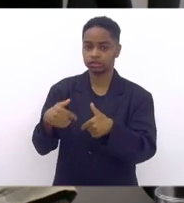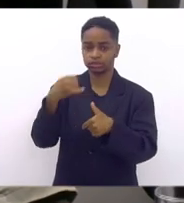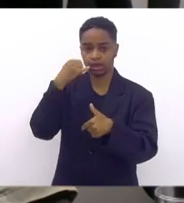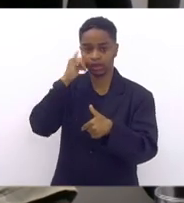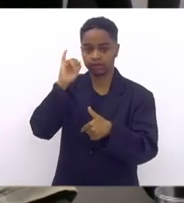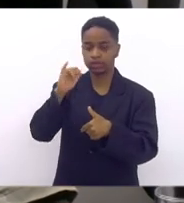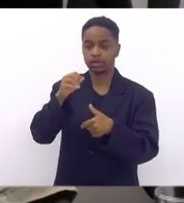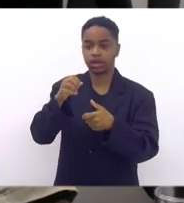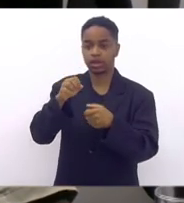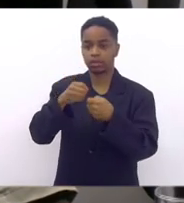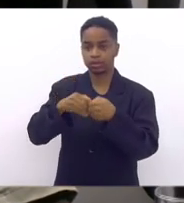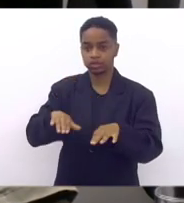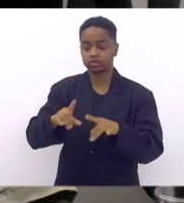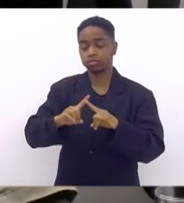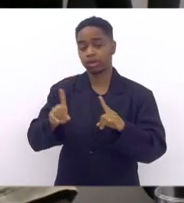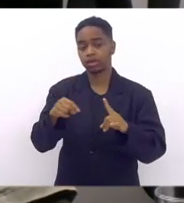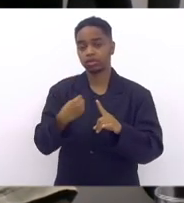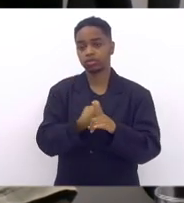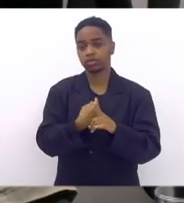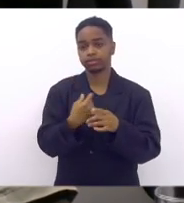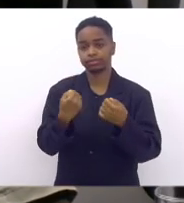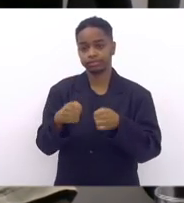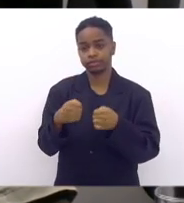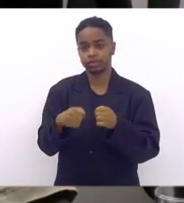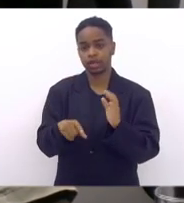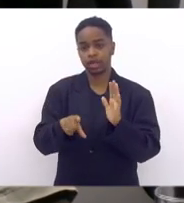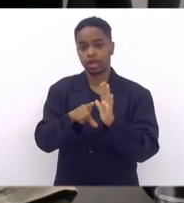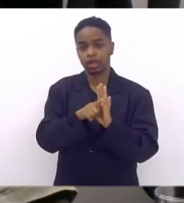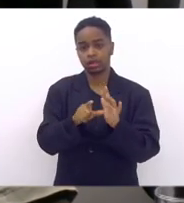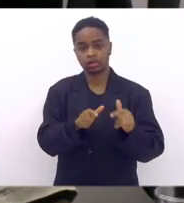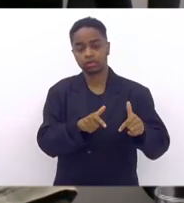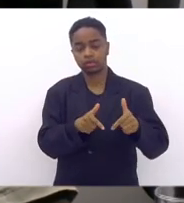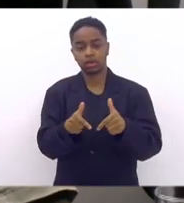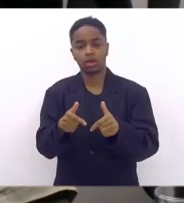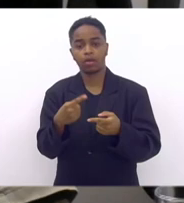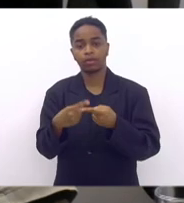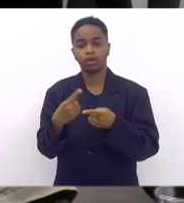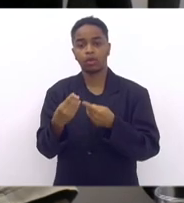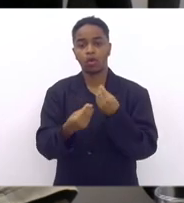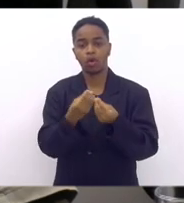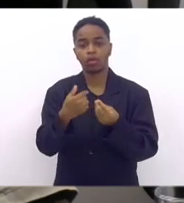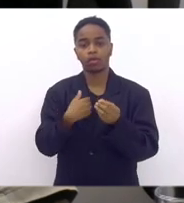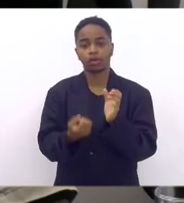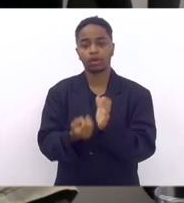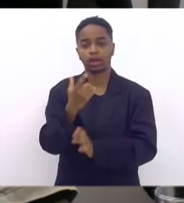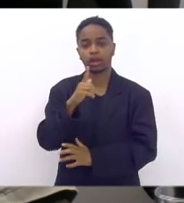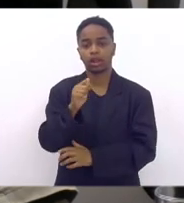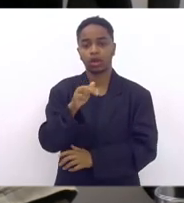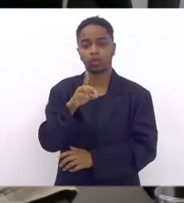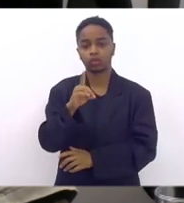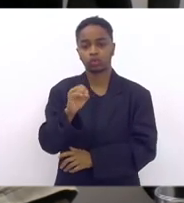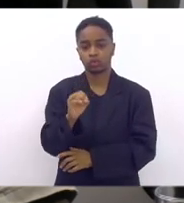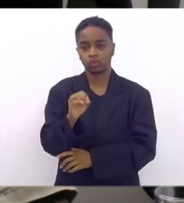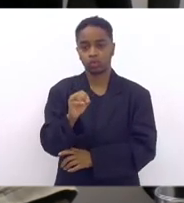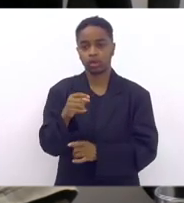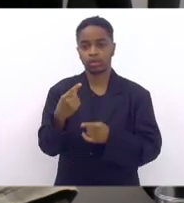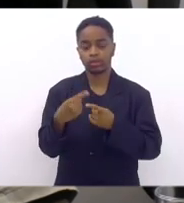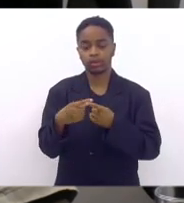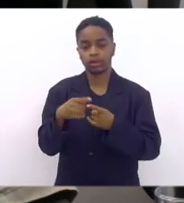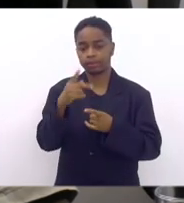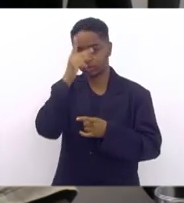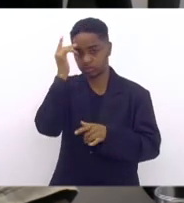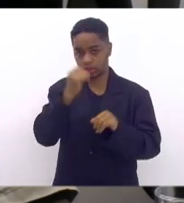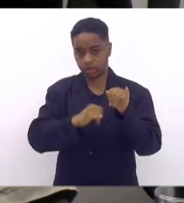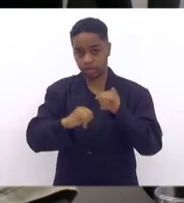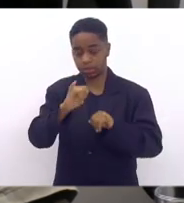gente vai ter que combater isso legalmente né pô como é que eu vou fazer um aspecto de elaborar um laudo laudo é uma coisa feito por um químico análise